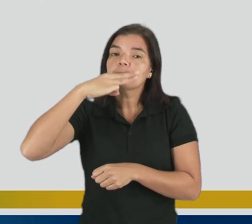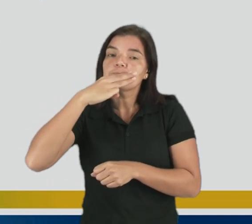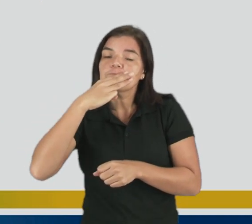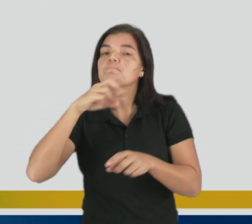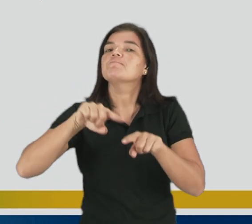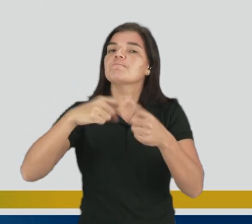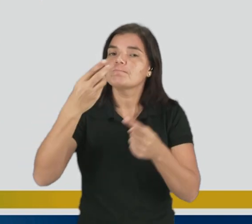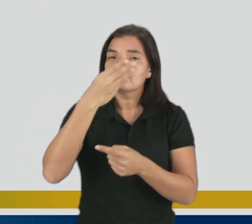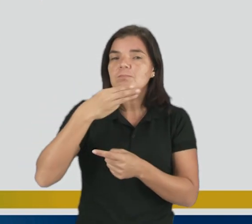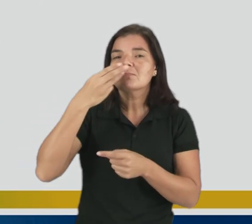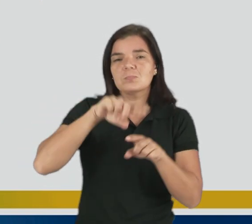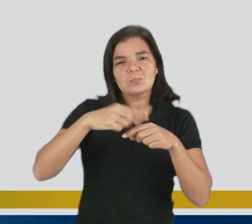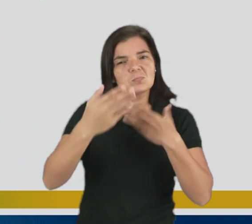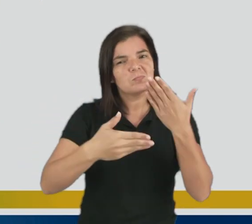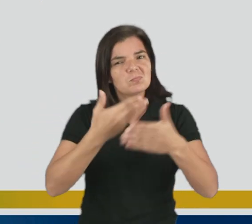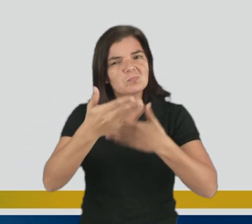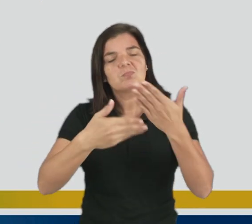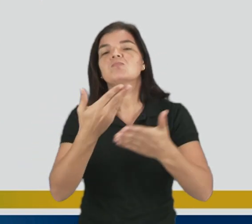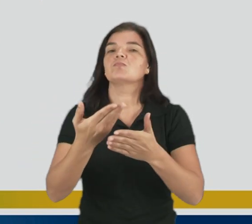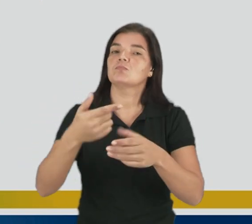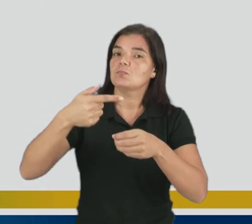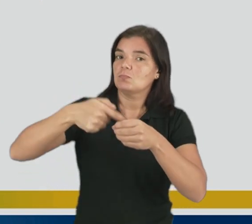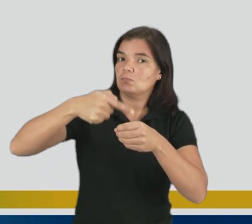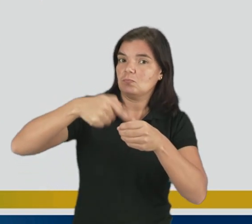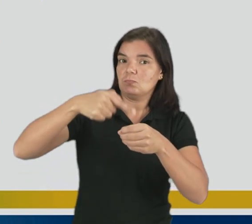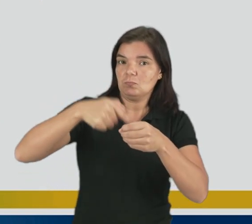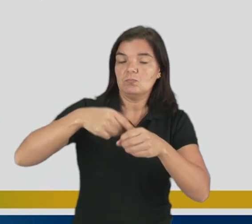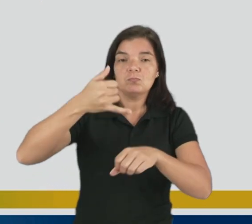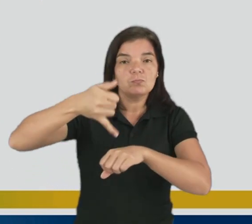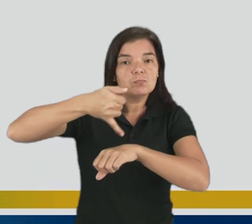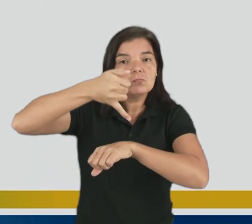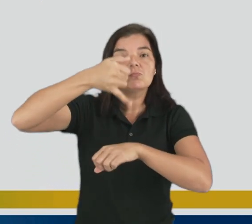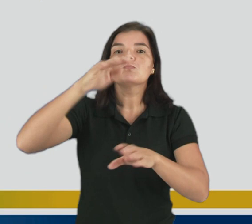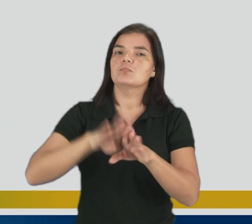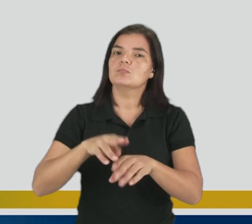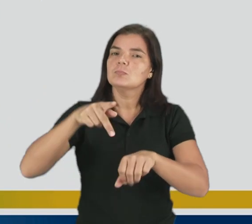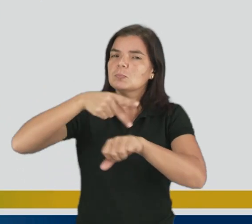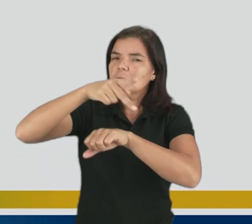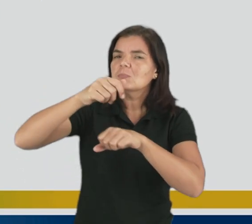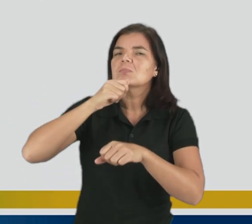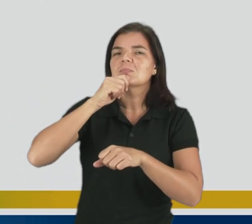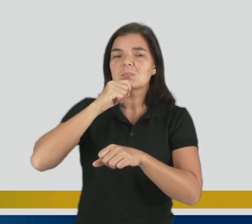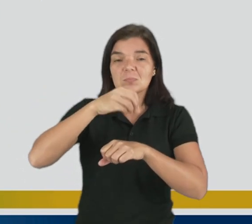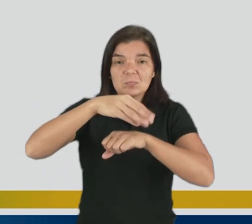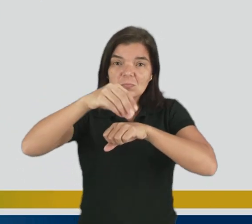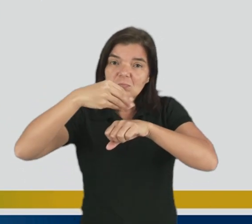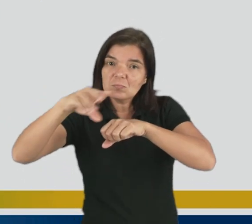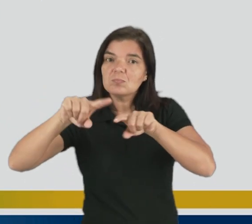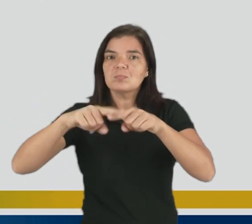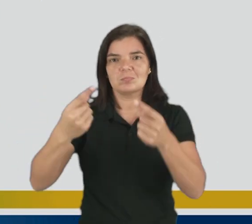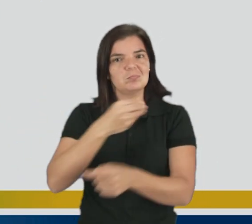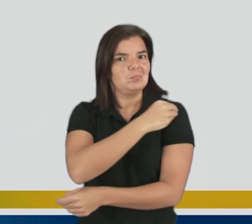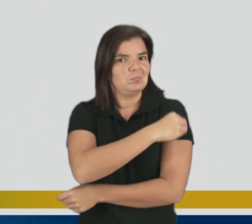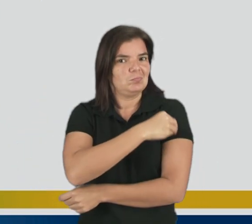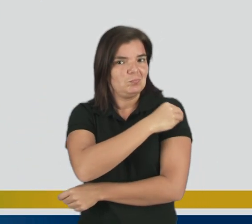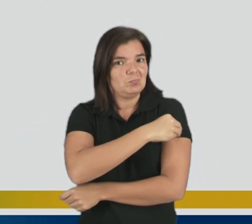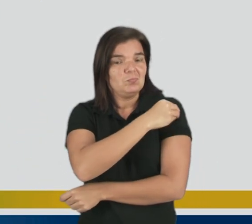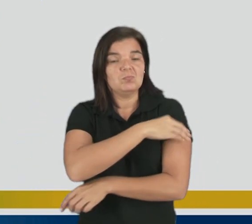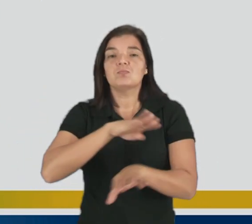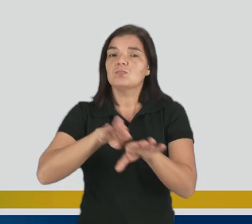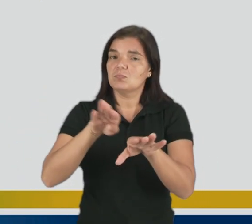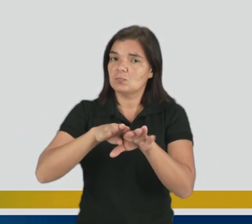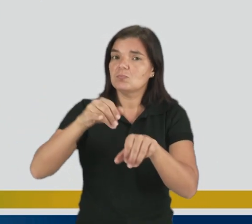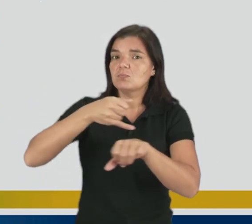como alternativa à dependência de combustível derivado do petróleo. O país ainda importava petróleo, mas o álcool, bem como o